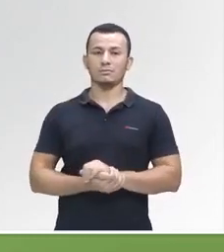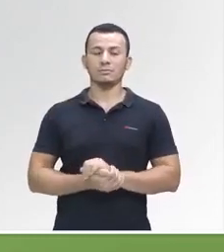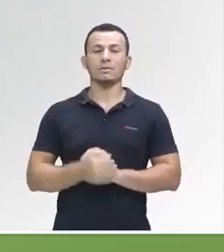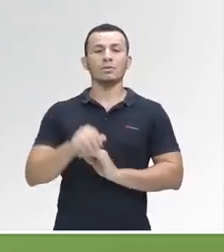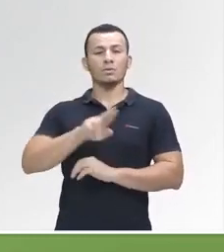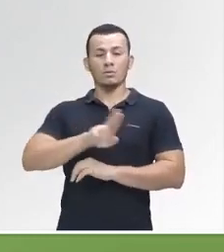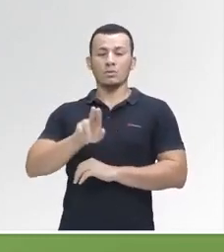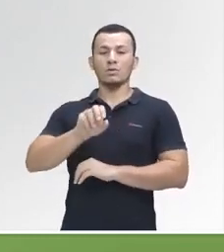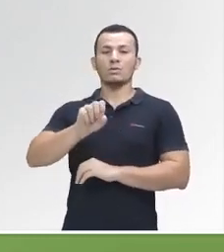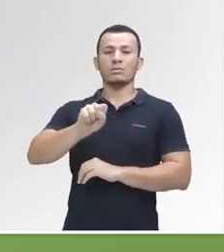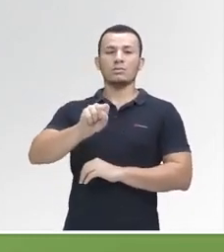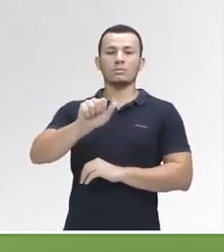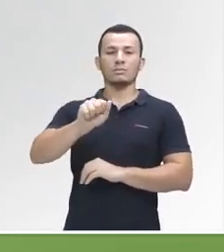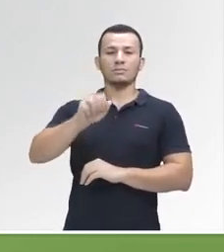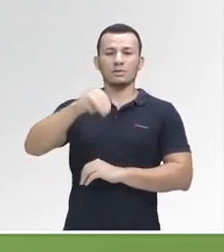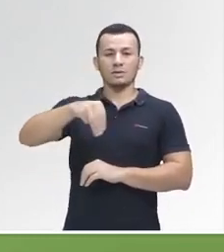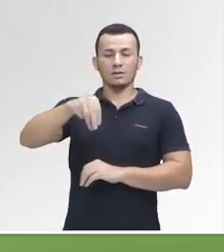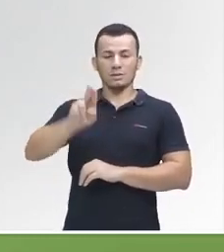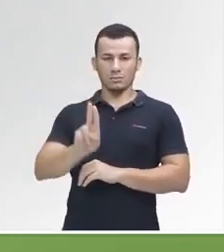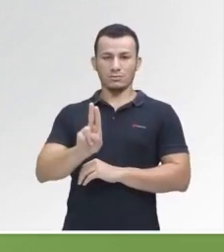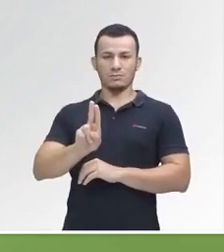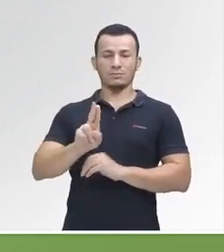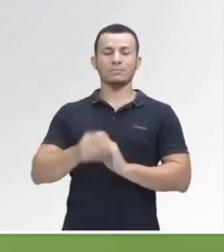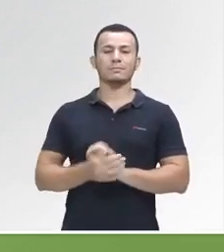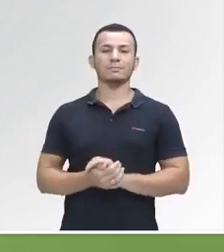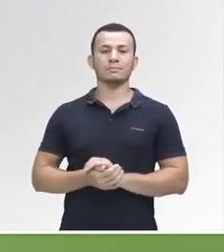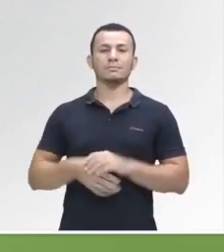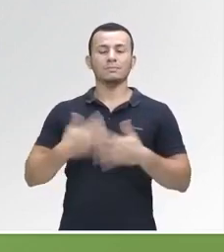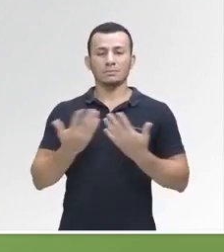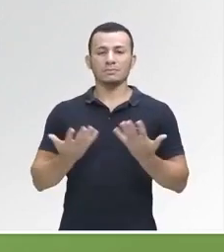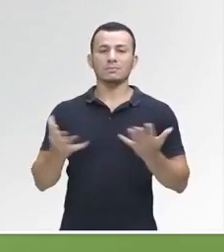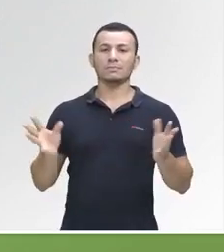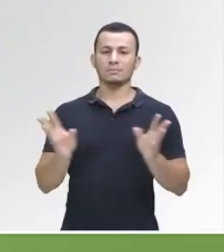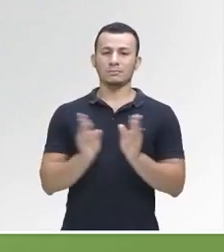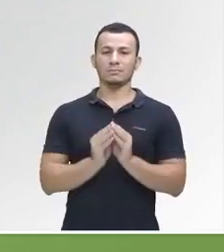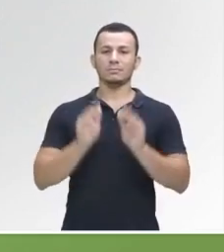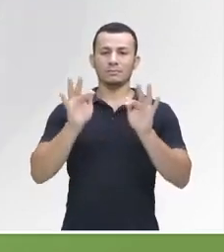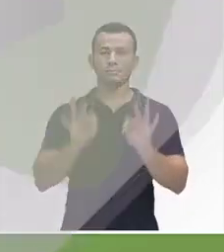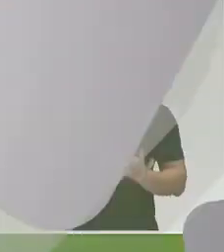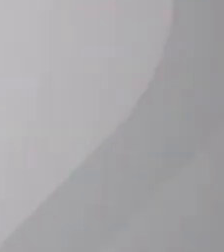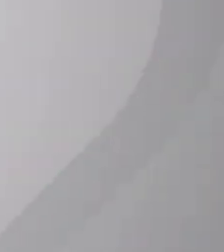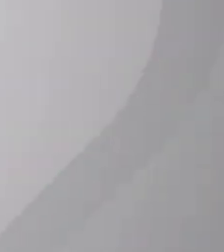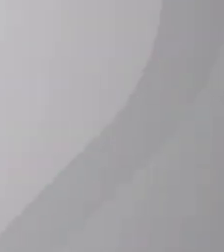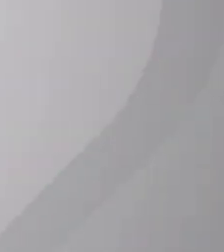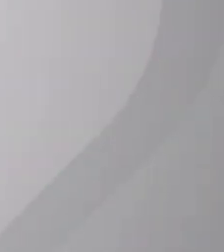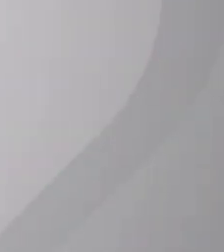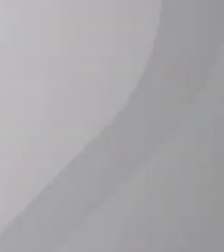também. Muito bem, agora vamos para nossas considerações finais.